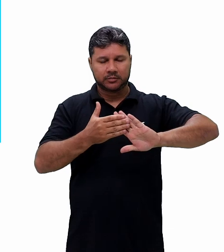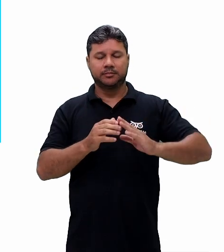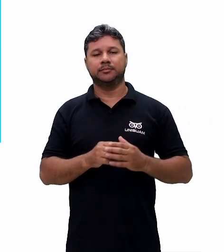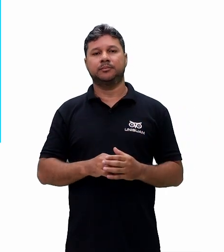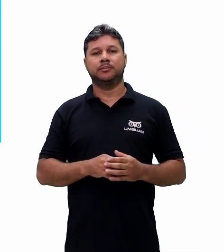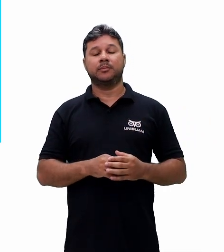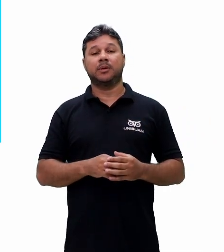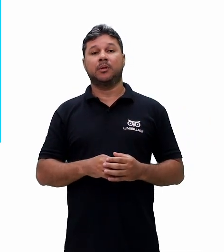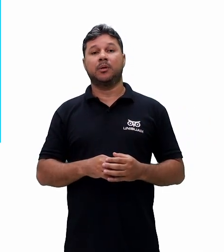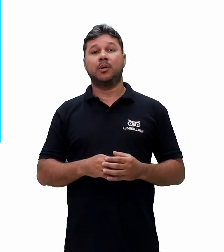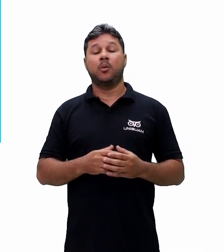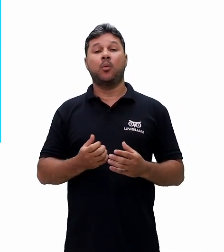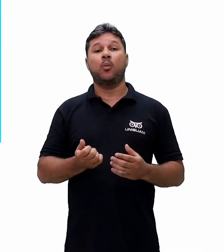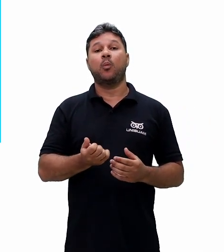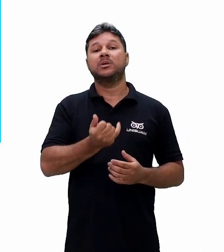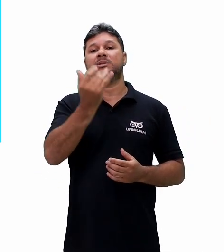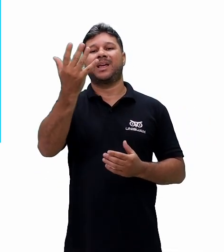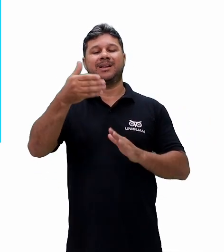alongamento,